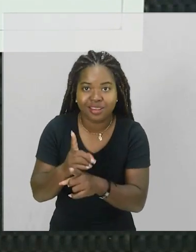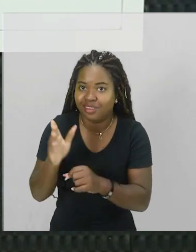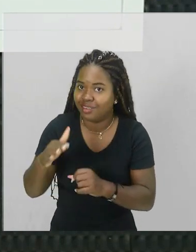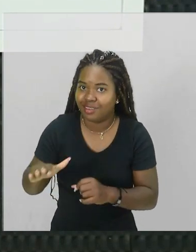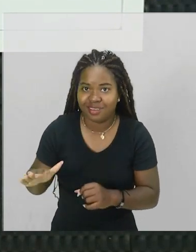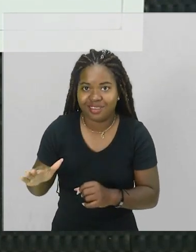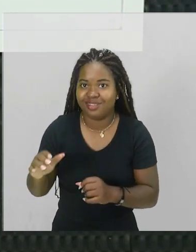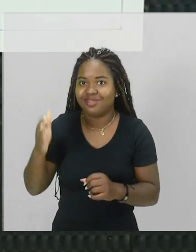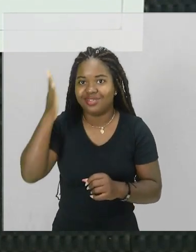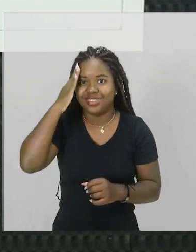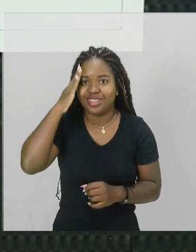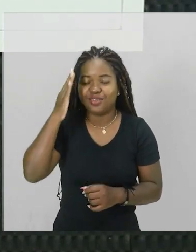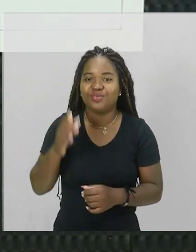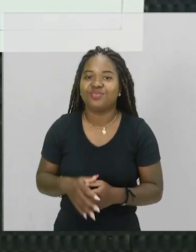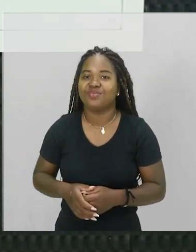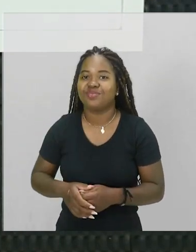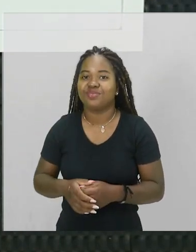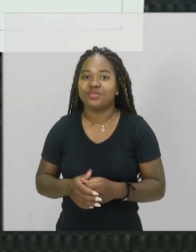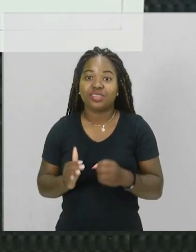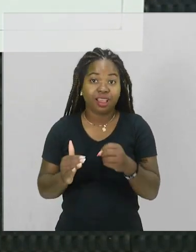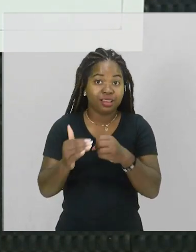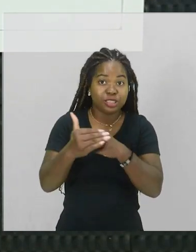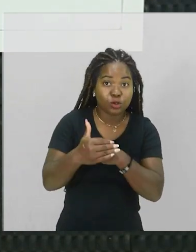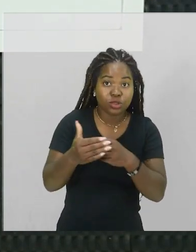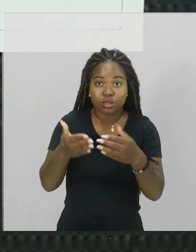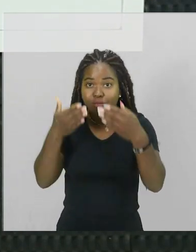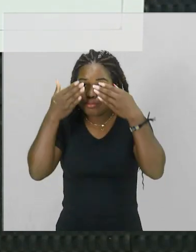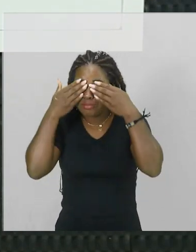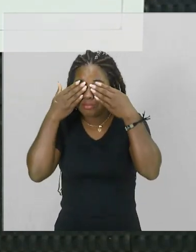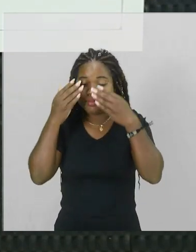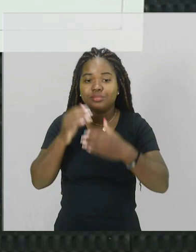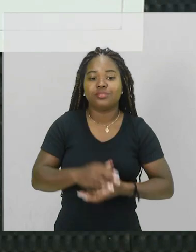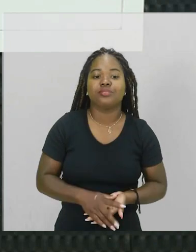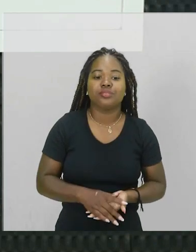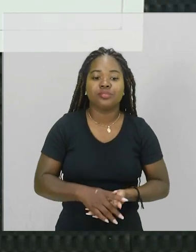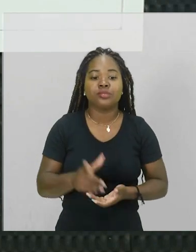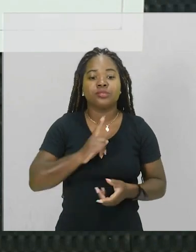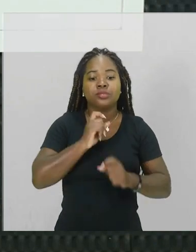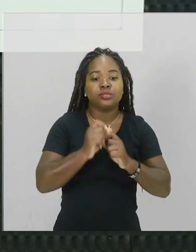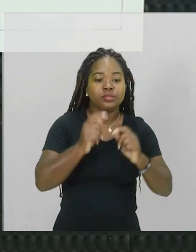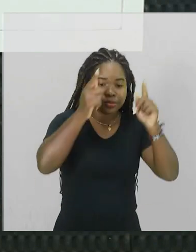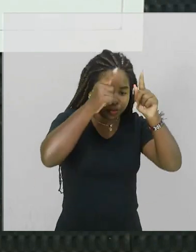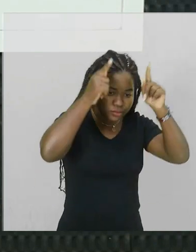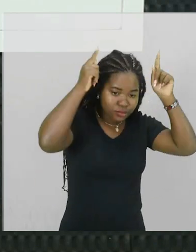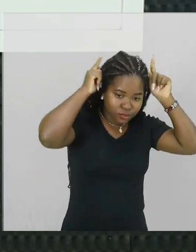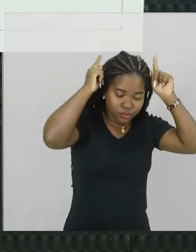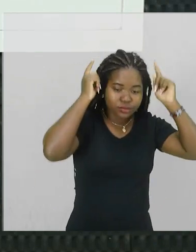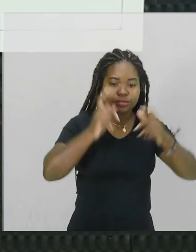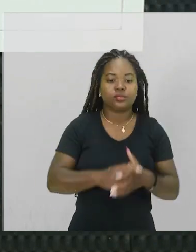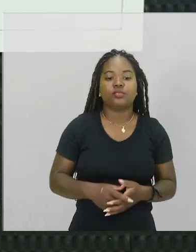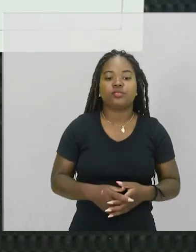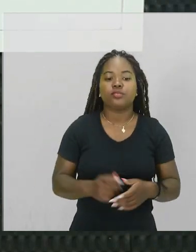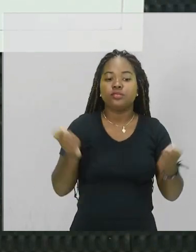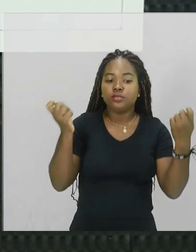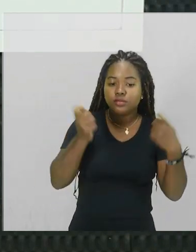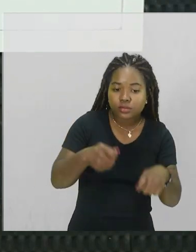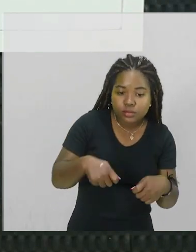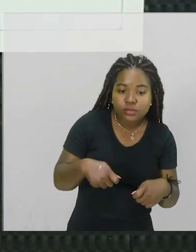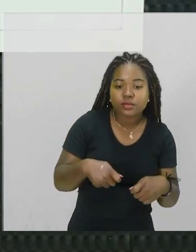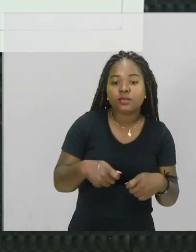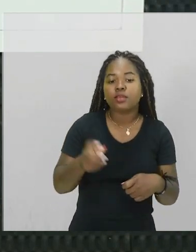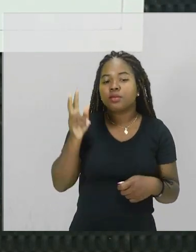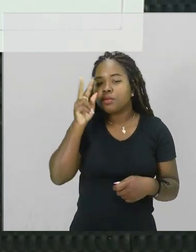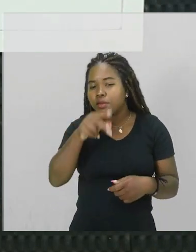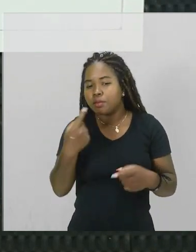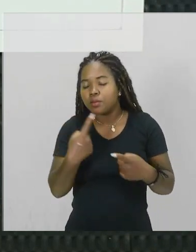teoria grega, certo? De que a gente só consegue ver as coisas porque os nossos olhos emitem uma espécie de luz,